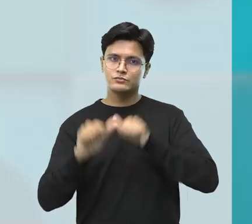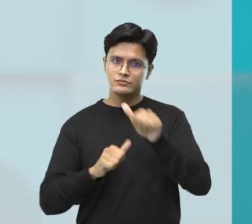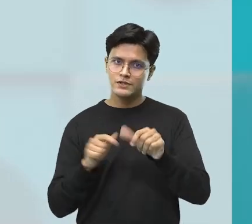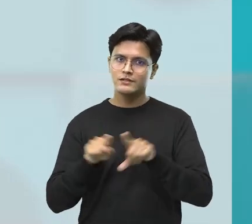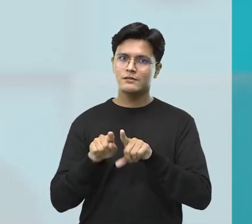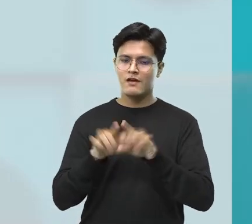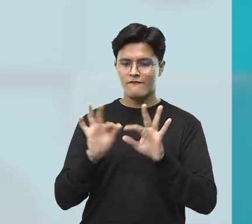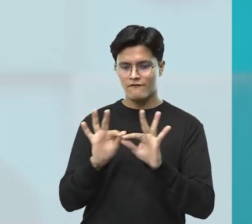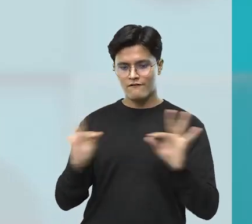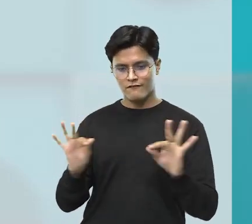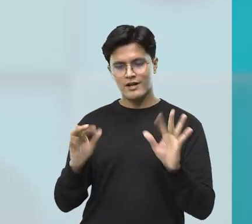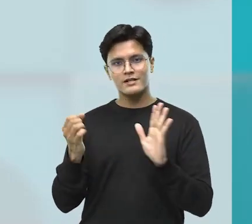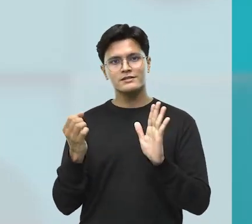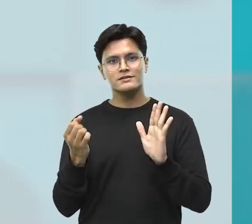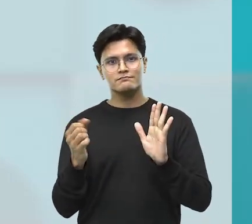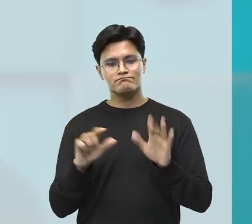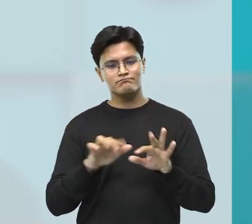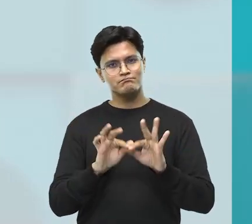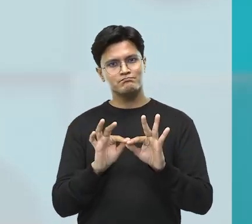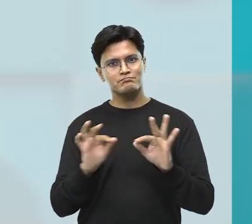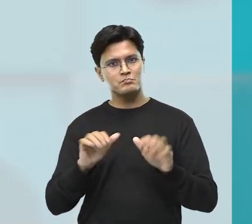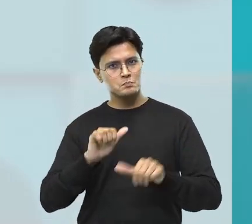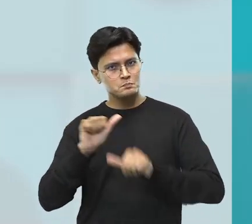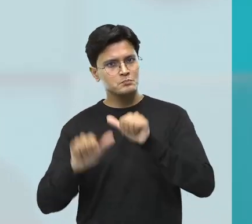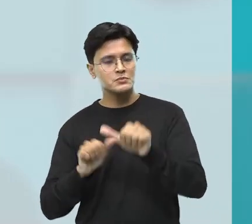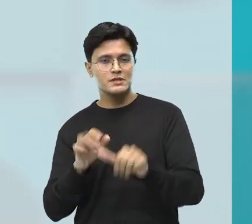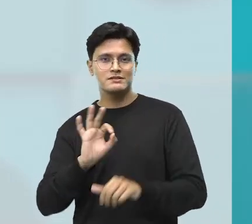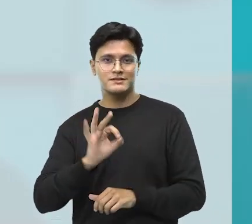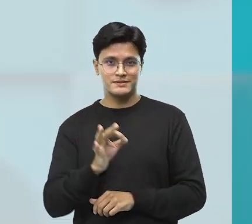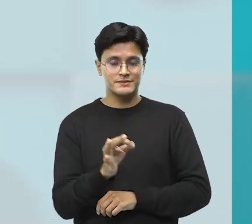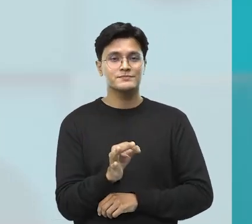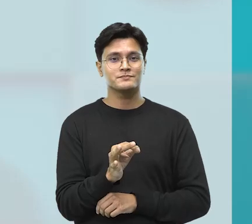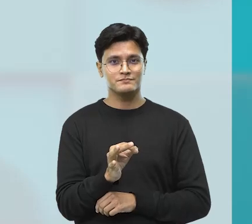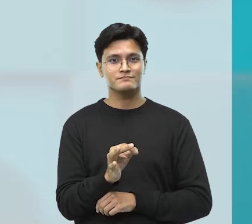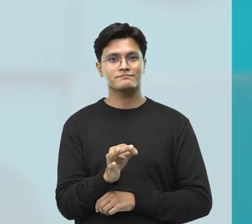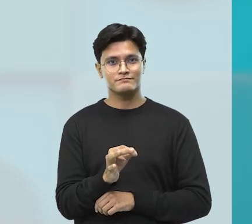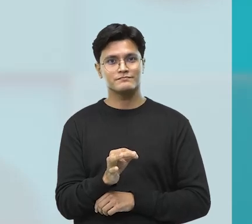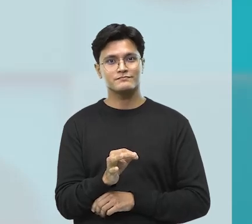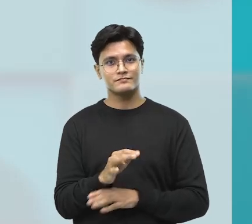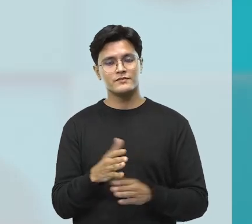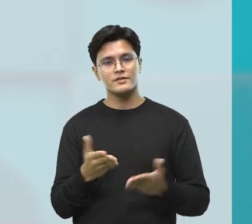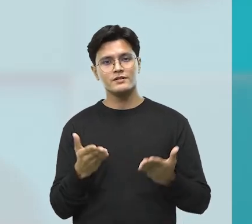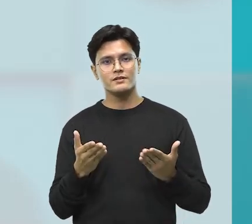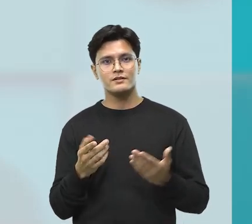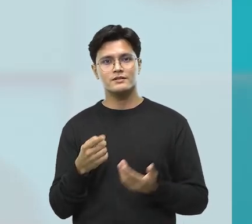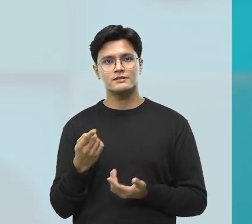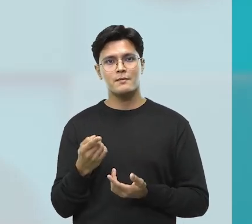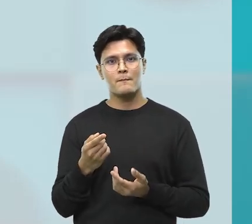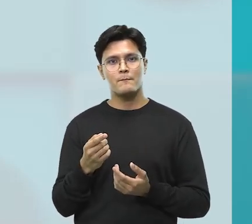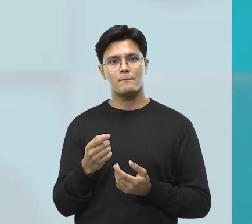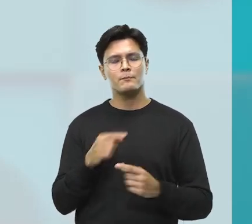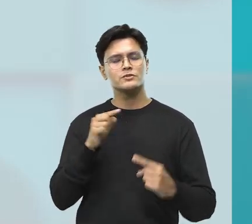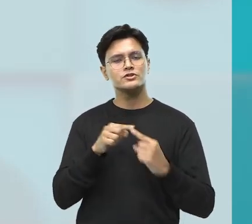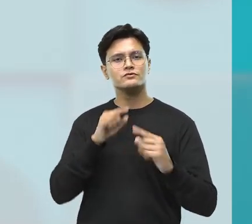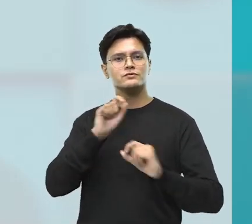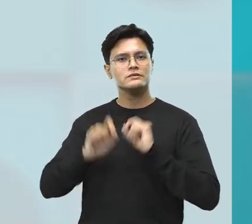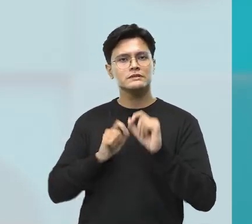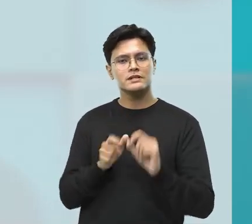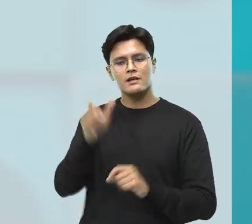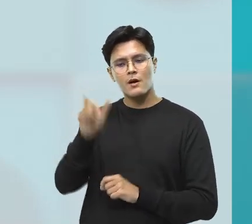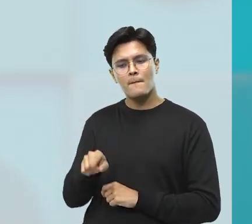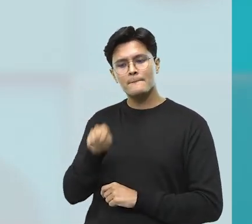slogan, né, troca-se o logotipo, coloca então aí para o que o candidato daquele momento, né, o candidato eleito daquele